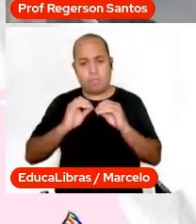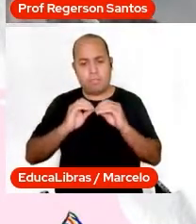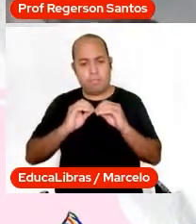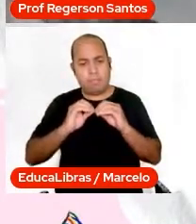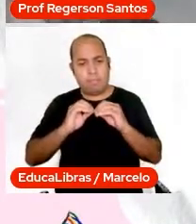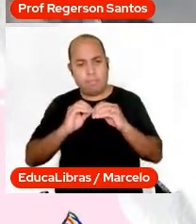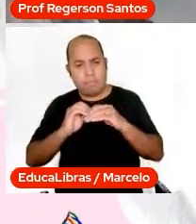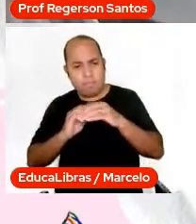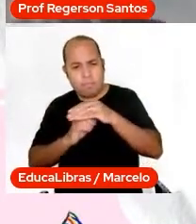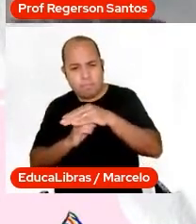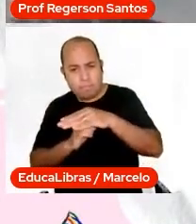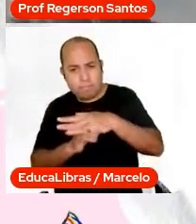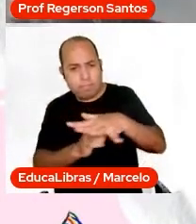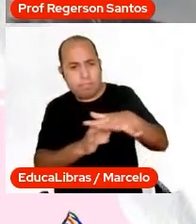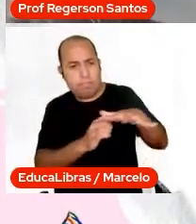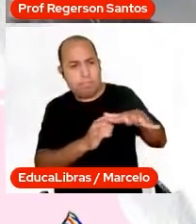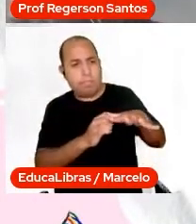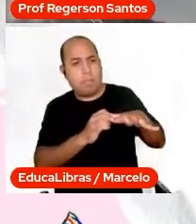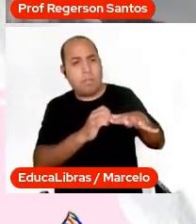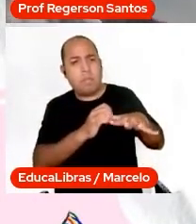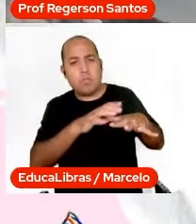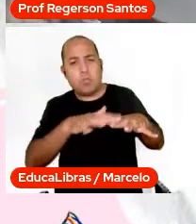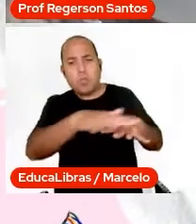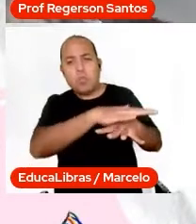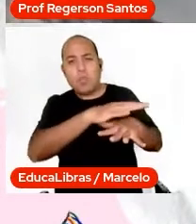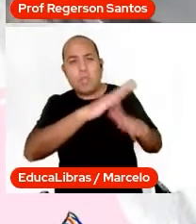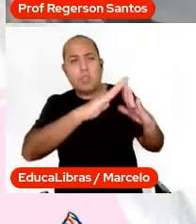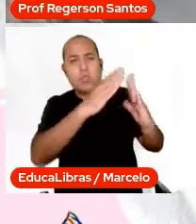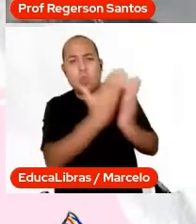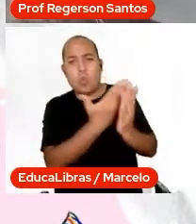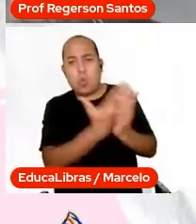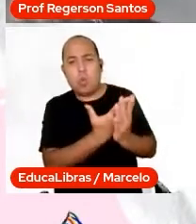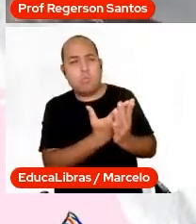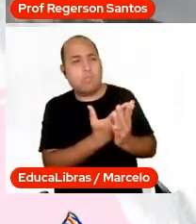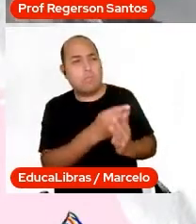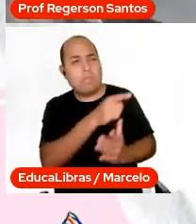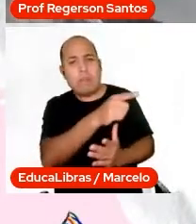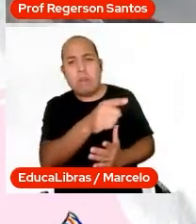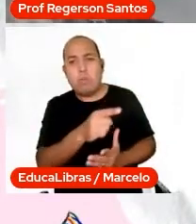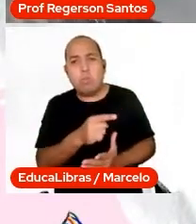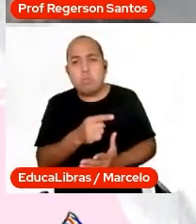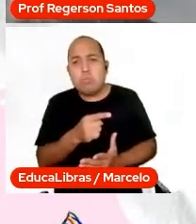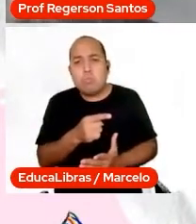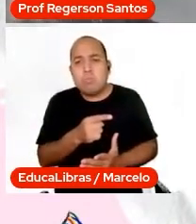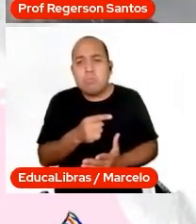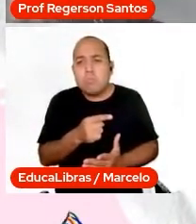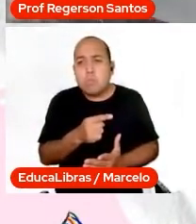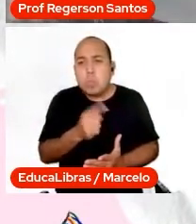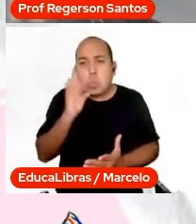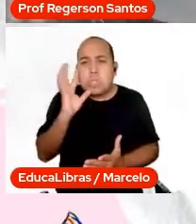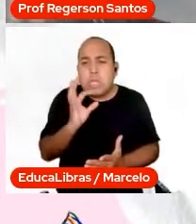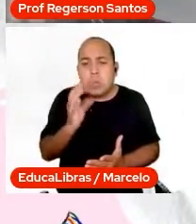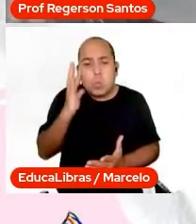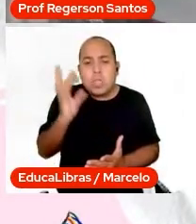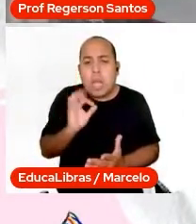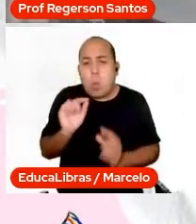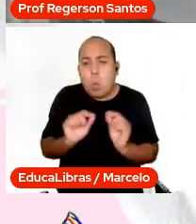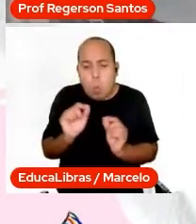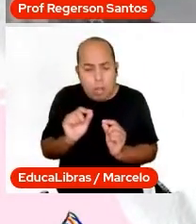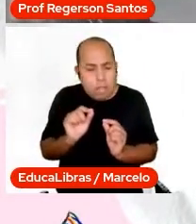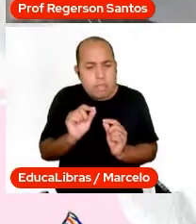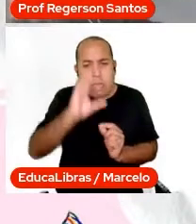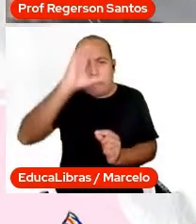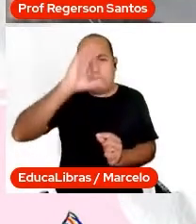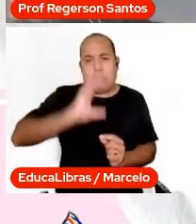grande quantidade de pessoas na escola que não chegou, a cidadania ainda não chegou completamente ainda a muitas escolas